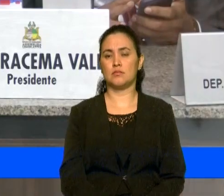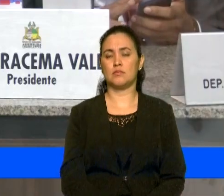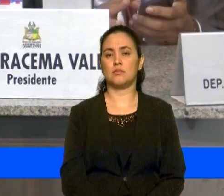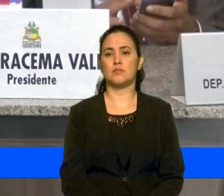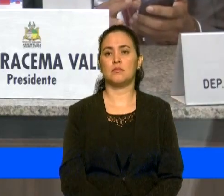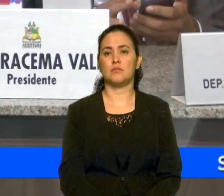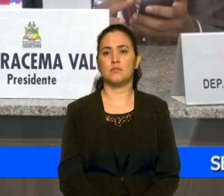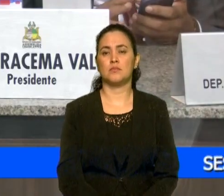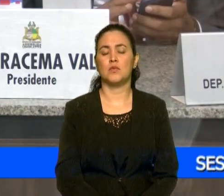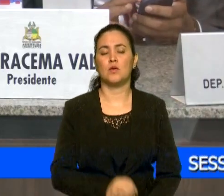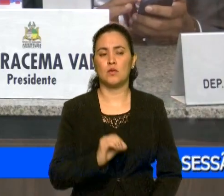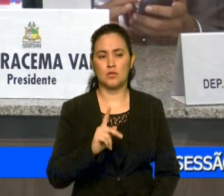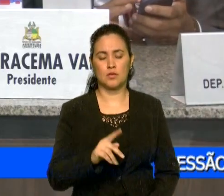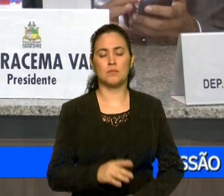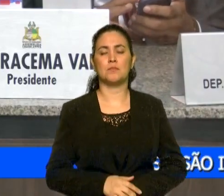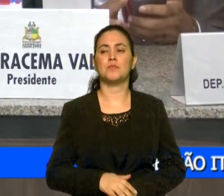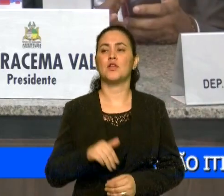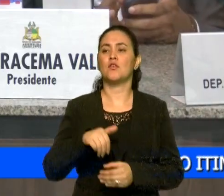deputada Janaína?